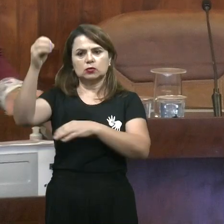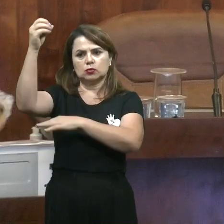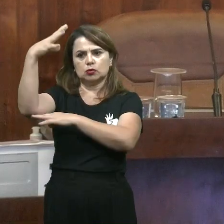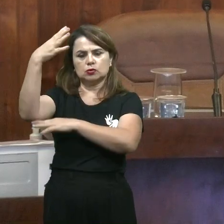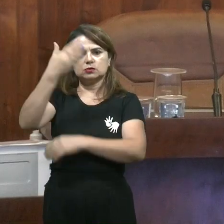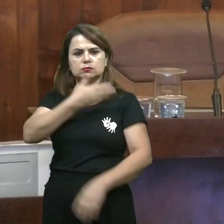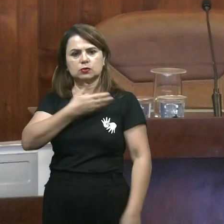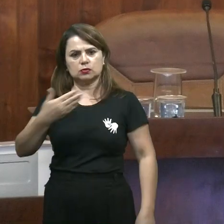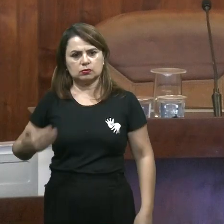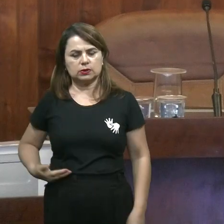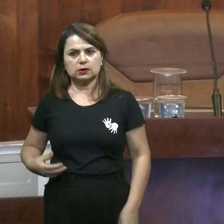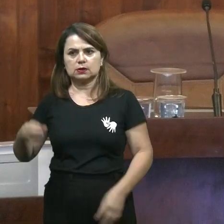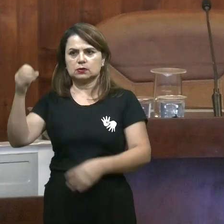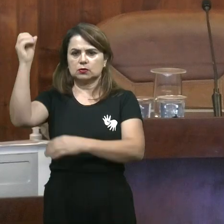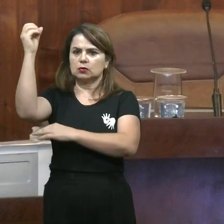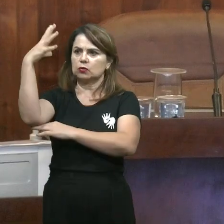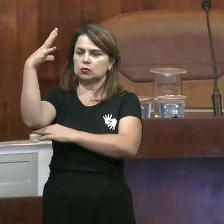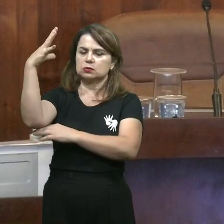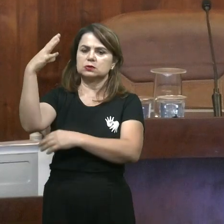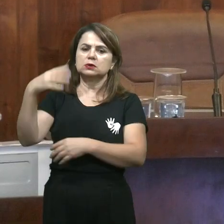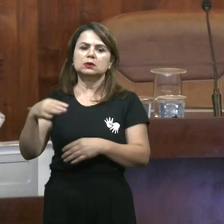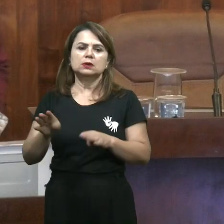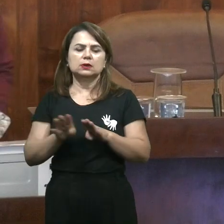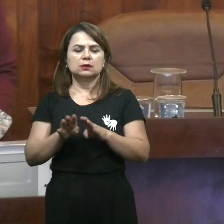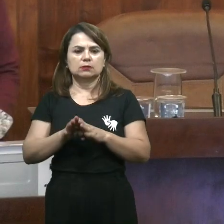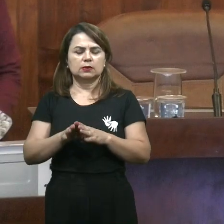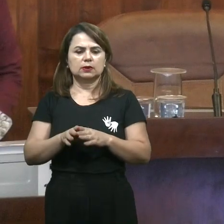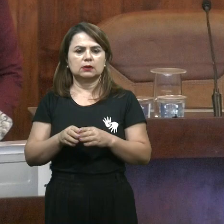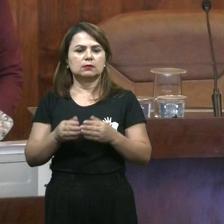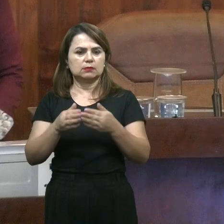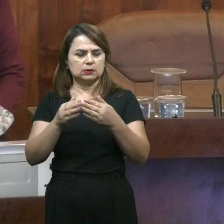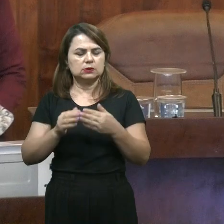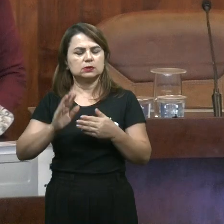Marília, visando dar continuidade ao atendimento dos pedidos.